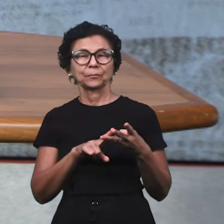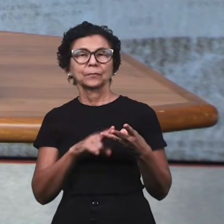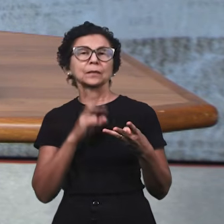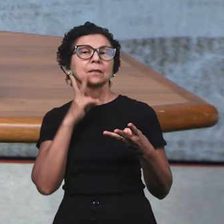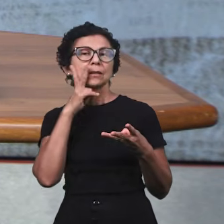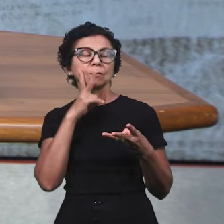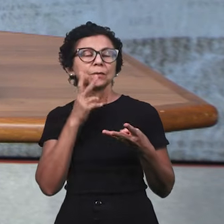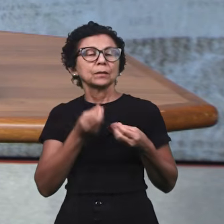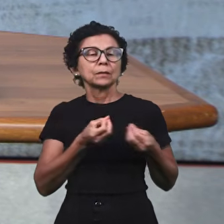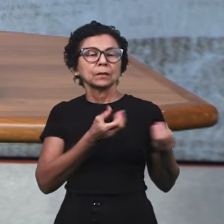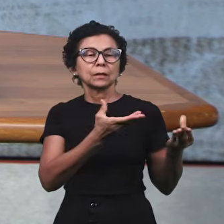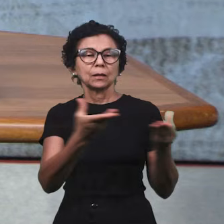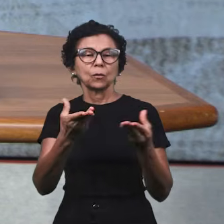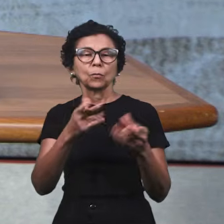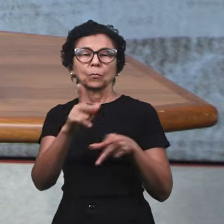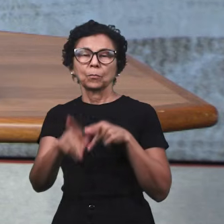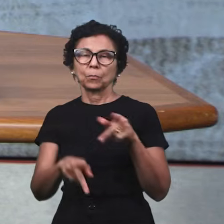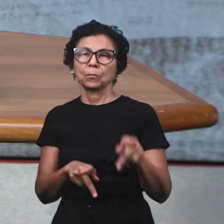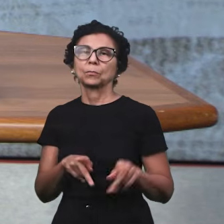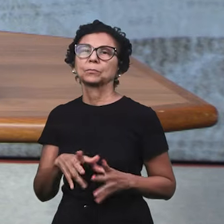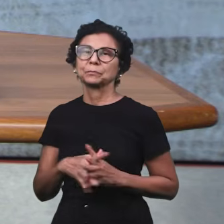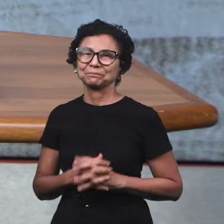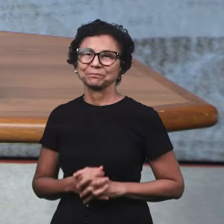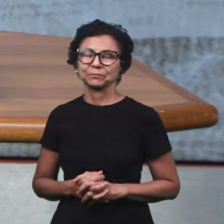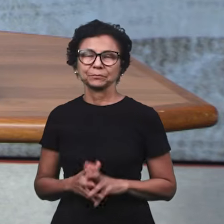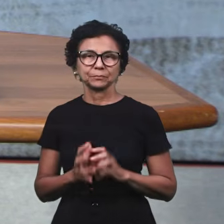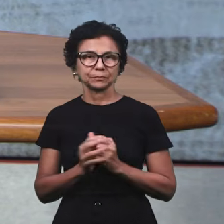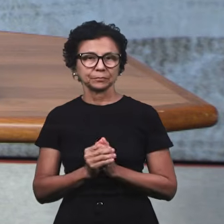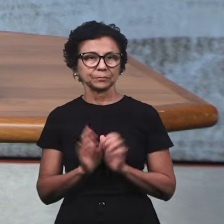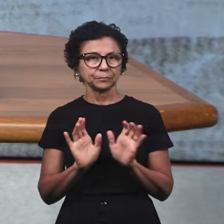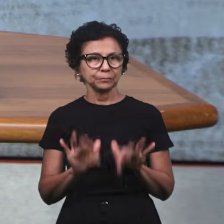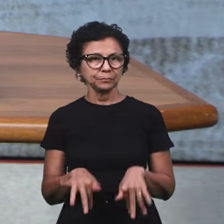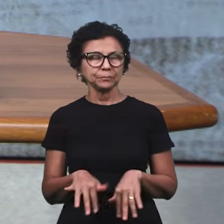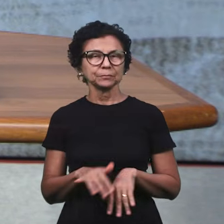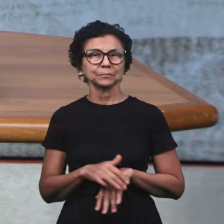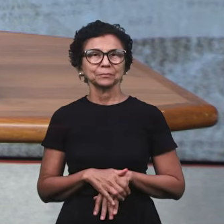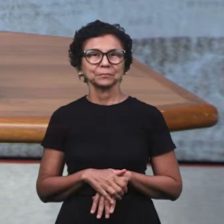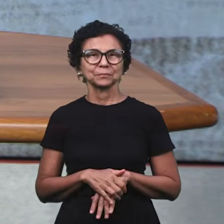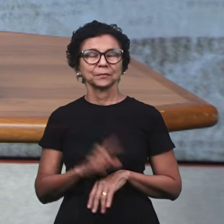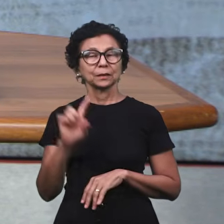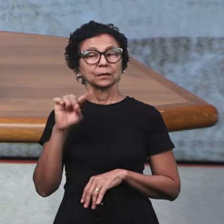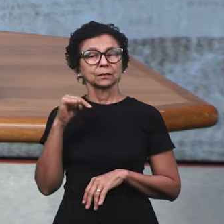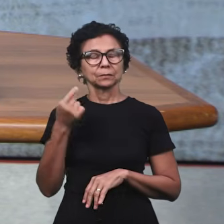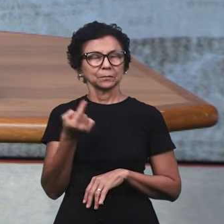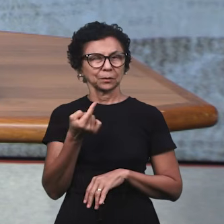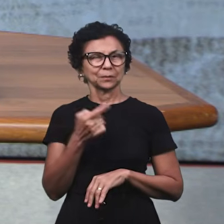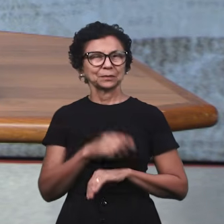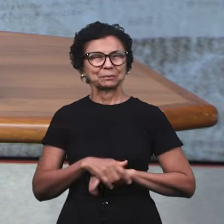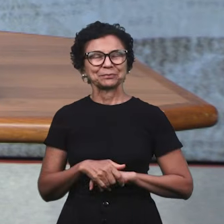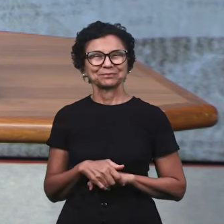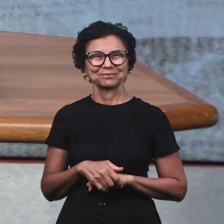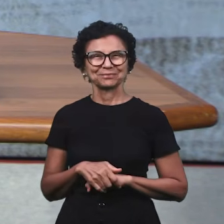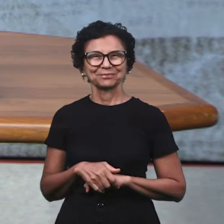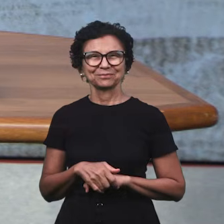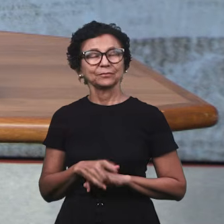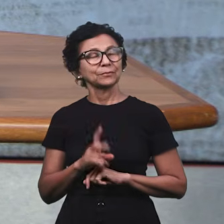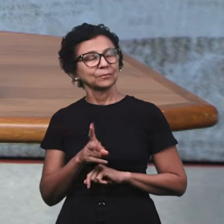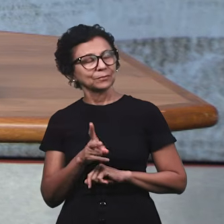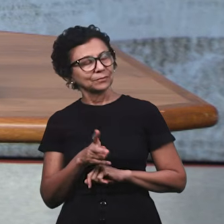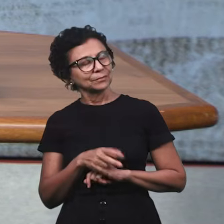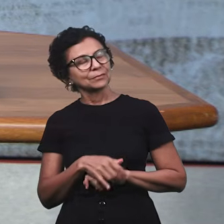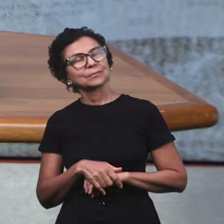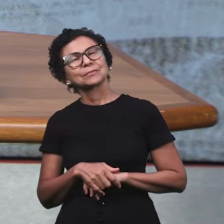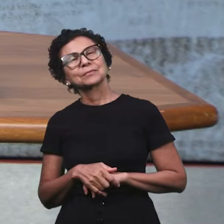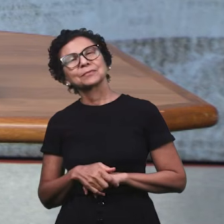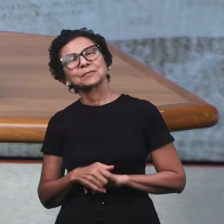vinho. Amém? Vamos encerrando o nosso episódio por hoje, e no próximo episódio nós vamos dar seguimento